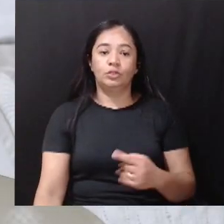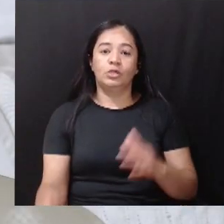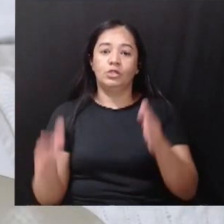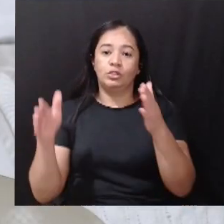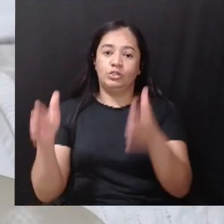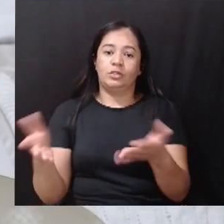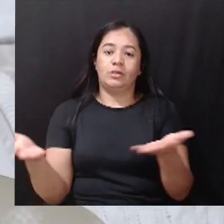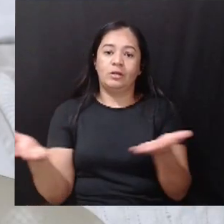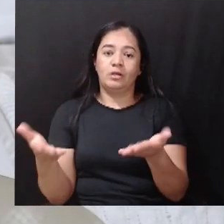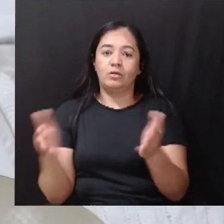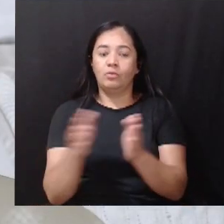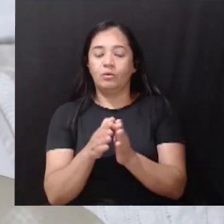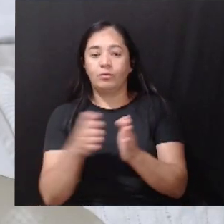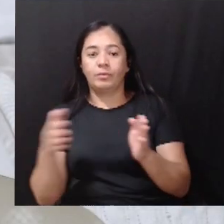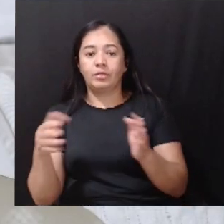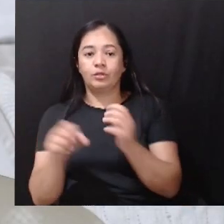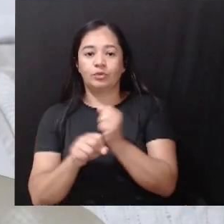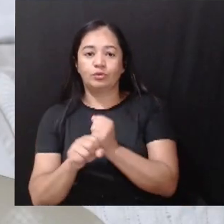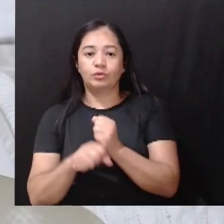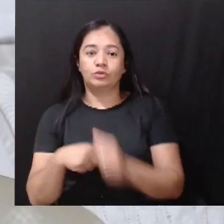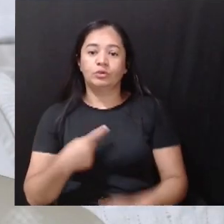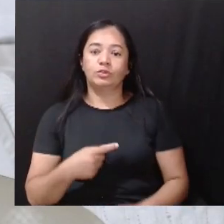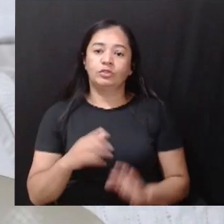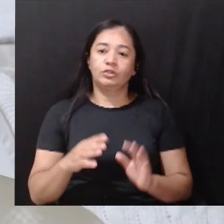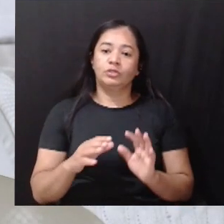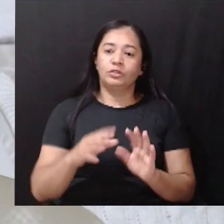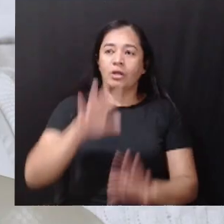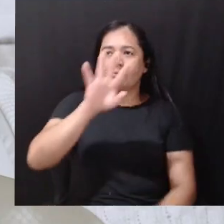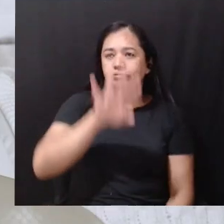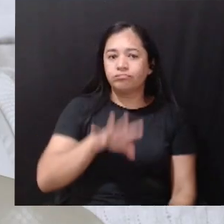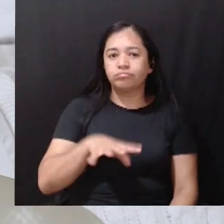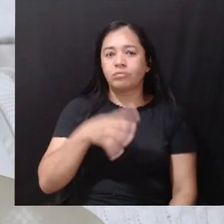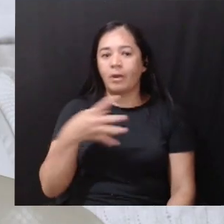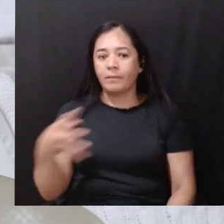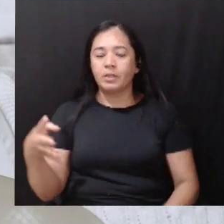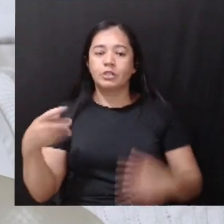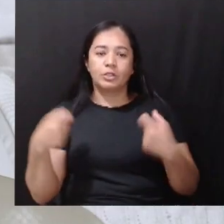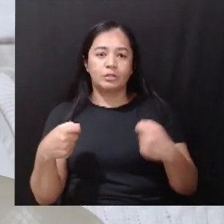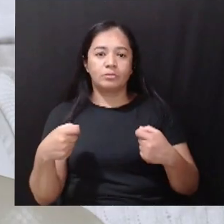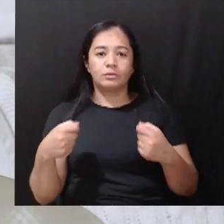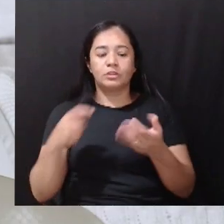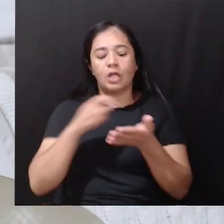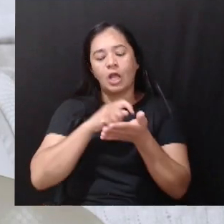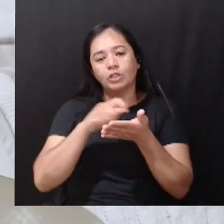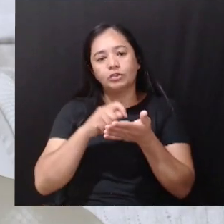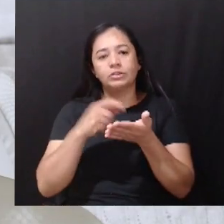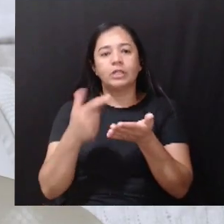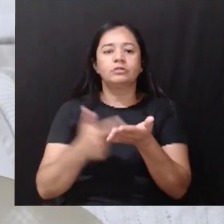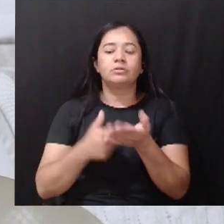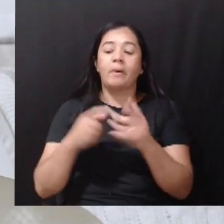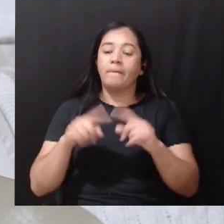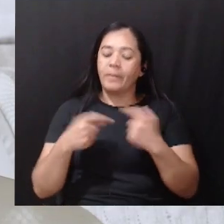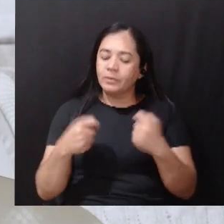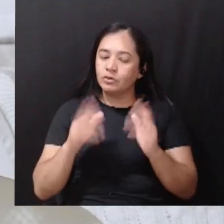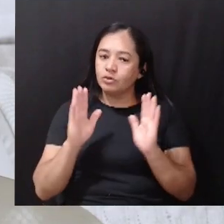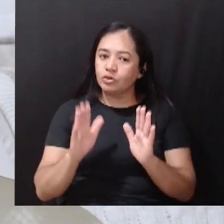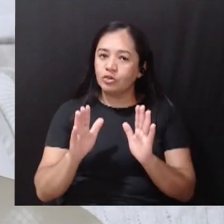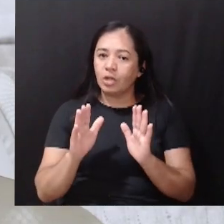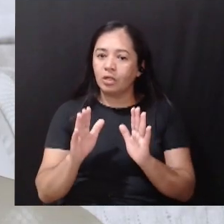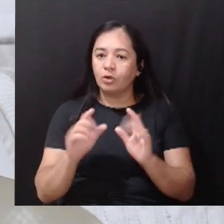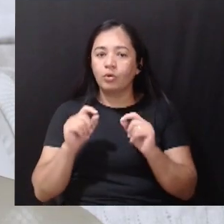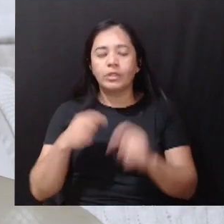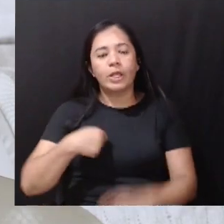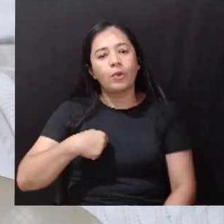nesse período do ano, a gente já deve ter ali uma planilha, pode ser anotado no caderninho, mas eu preciso já ter definido o que eu